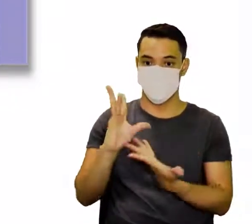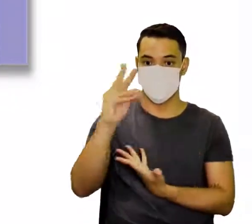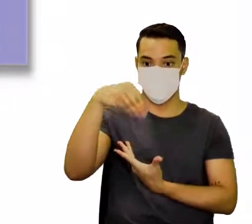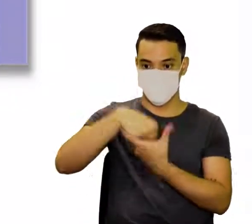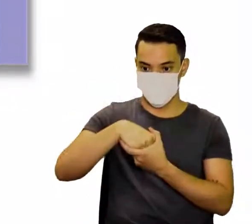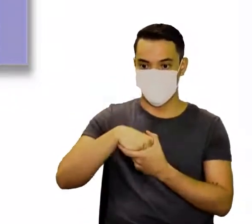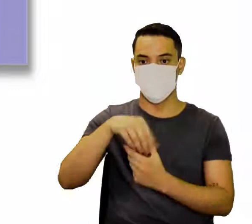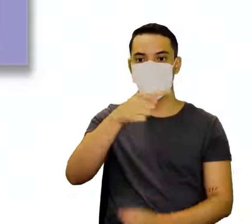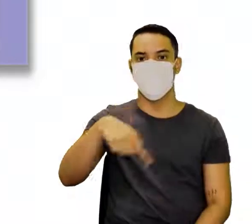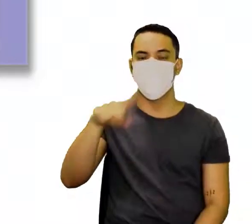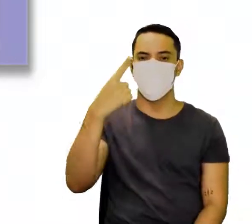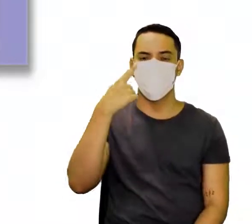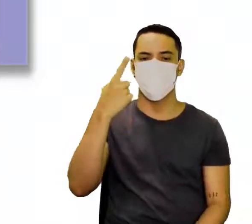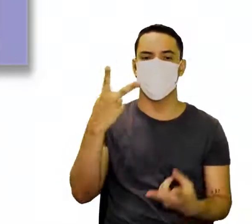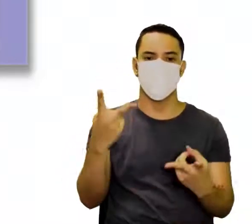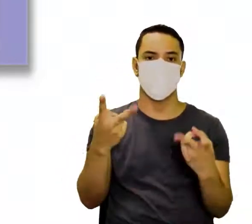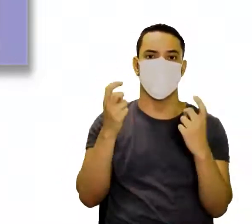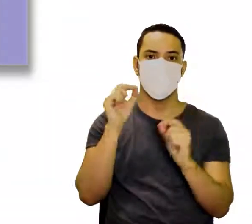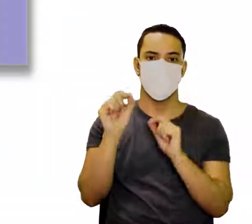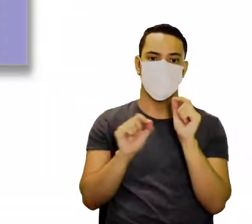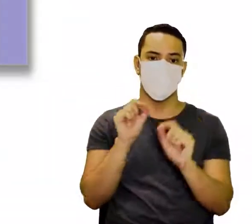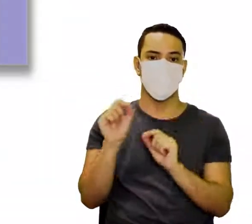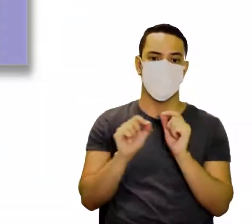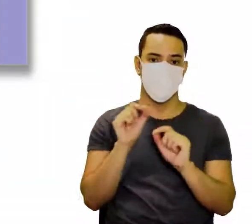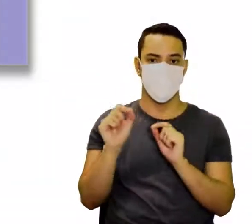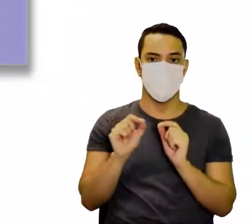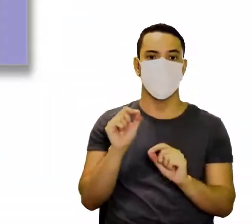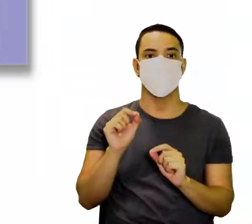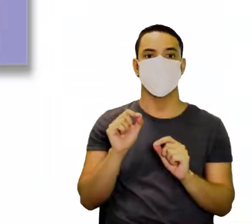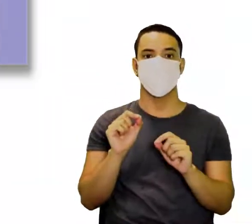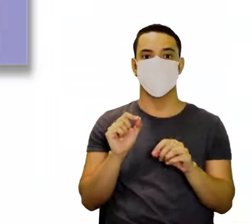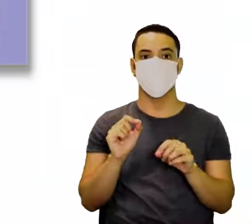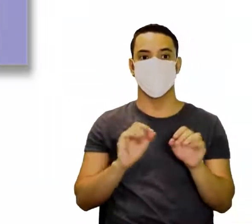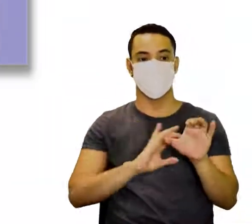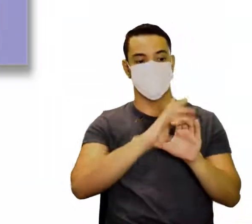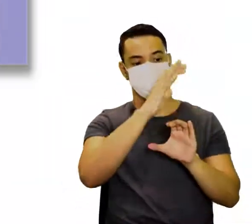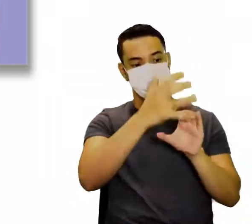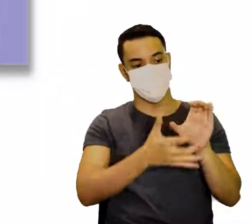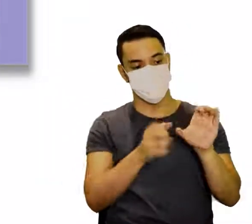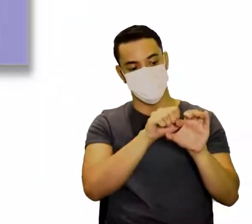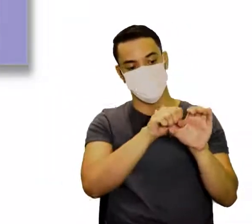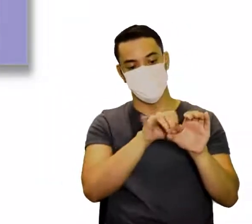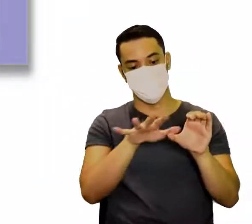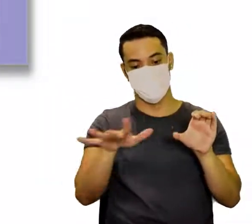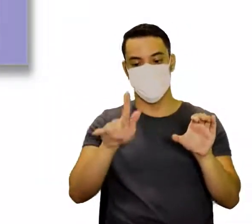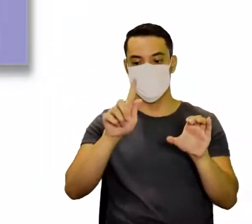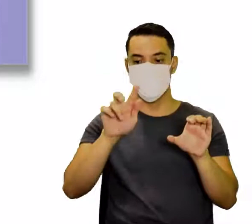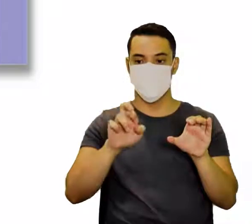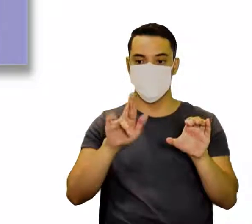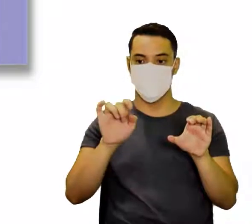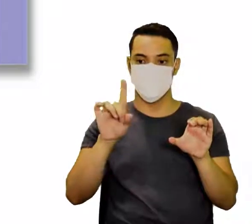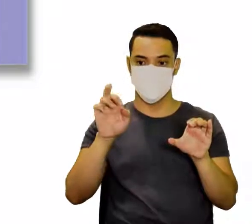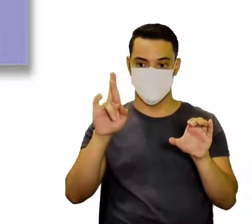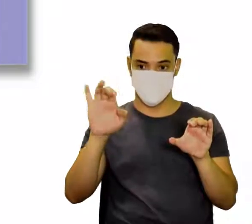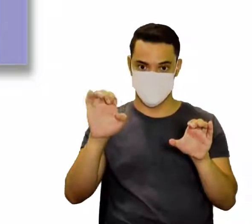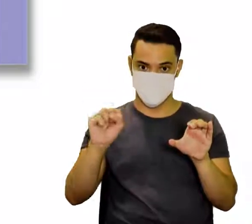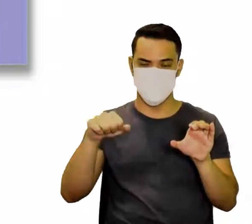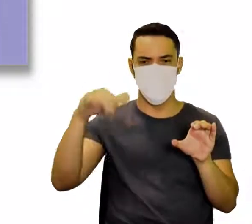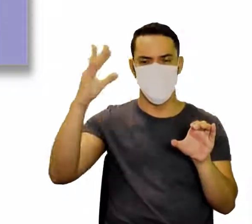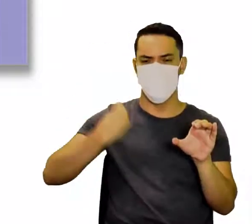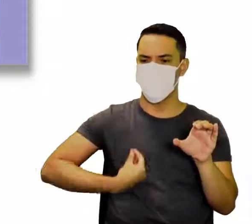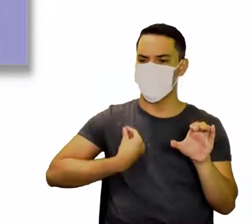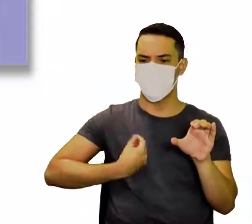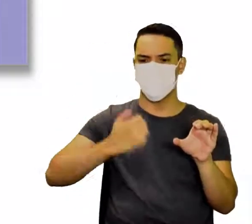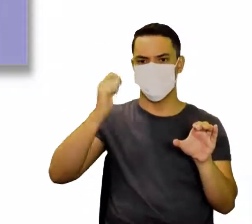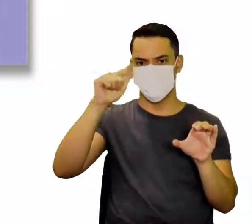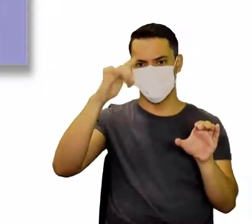e vocês vão ver que gerador elétrico está mais presente no nosso dia a dia do que vocês possam